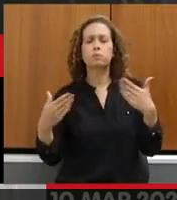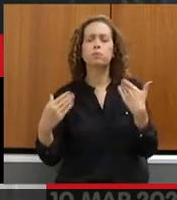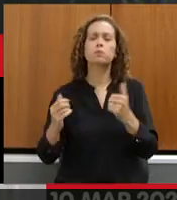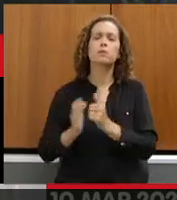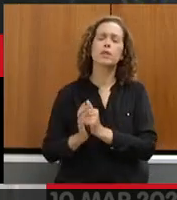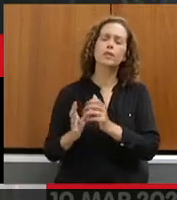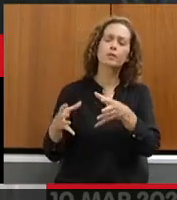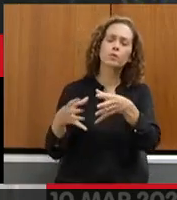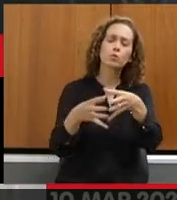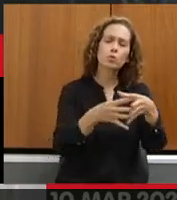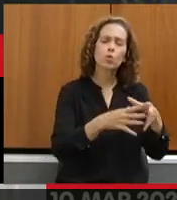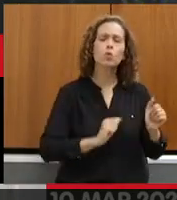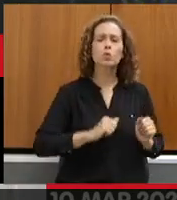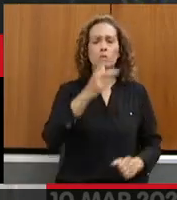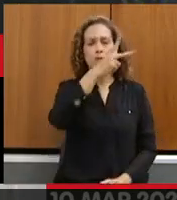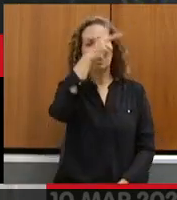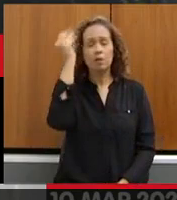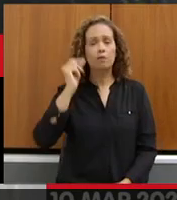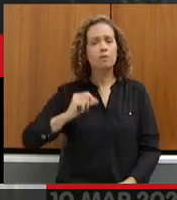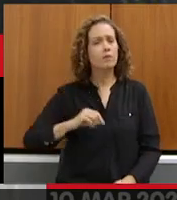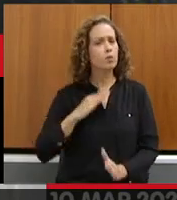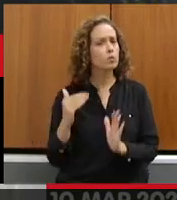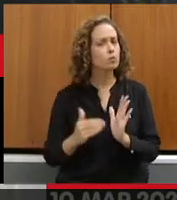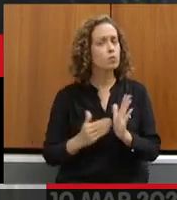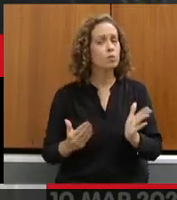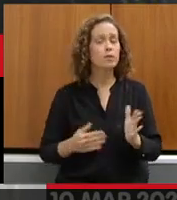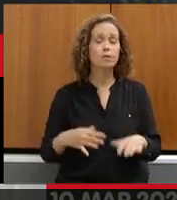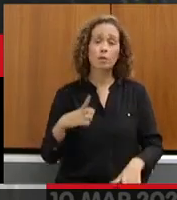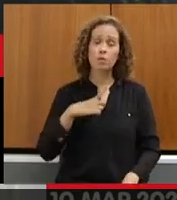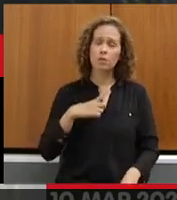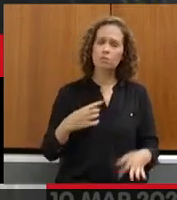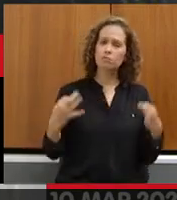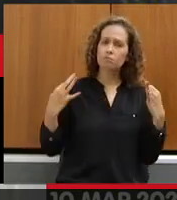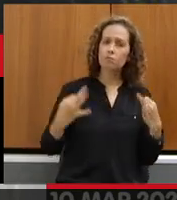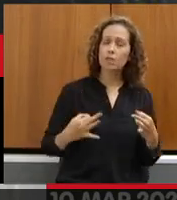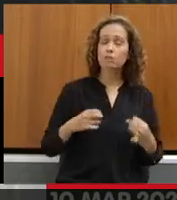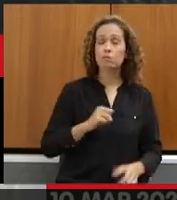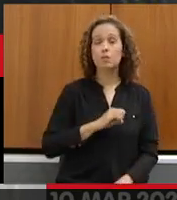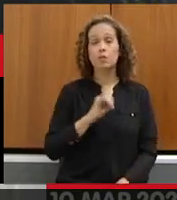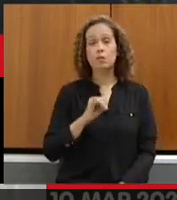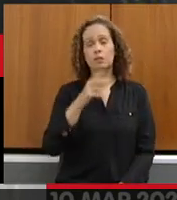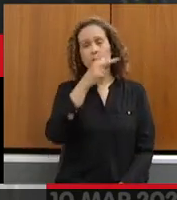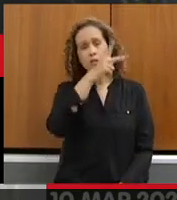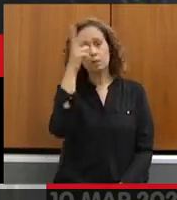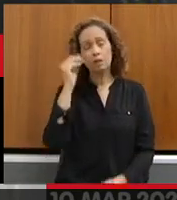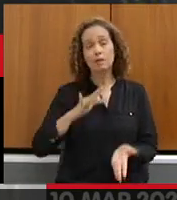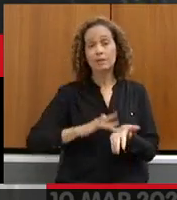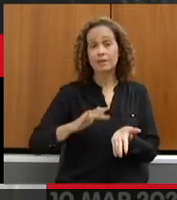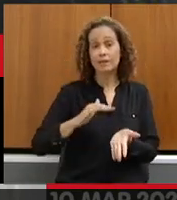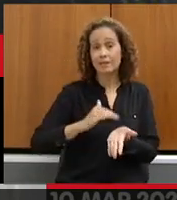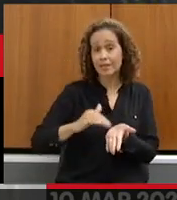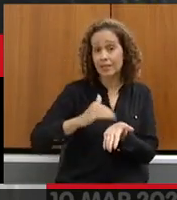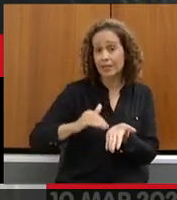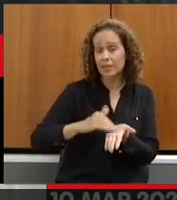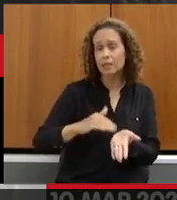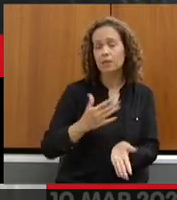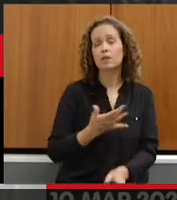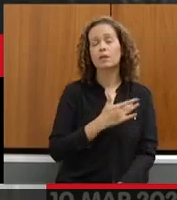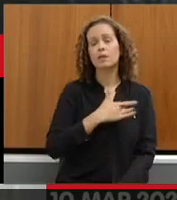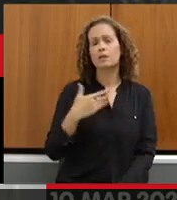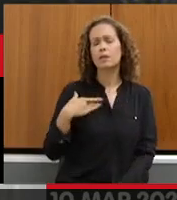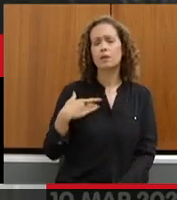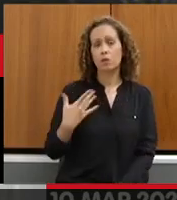comunidades em todas as prefeituras e tenho certeza que isso é prefeitura ou Secretaria de Saúde ouvisse